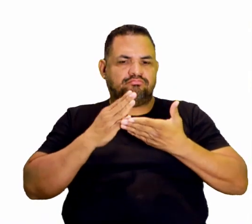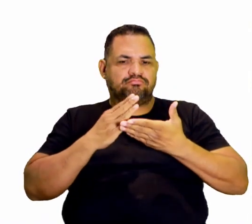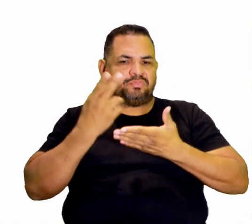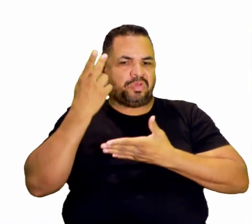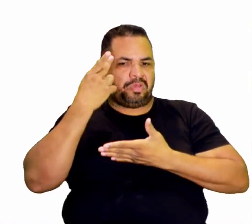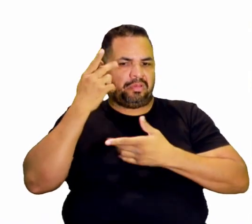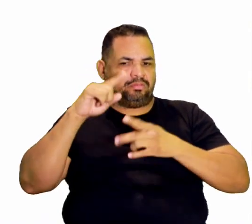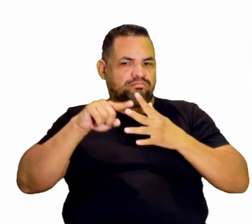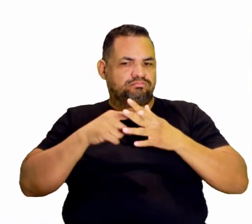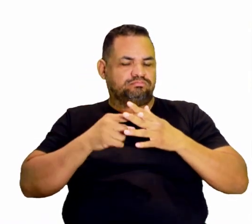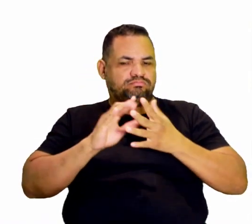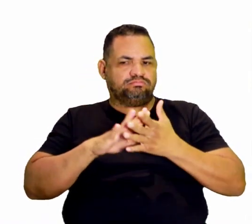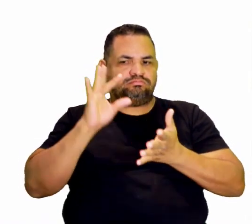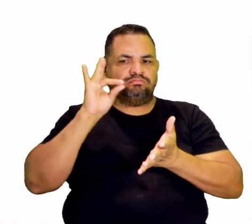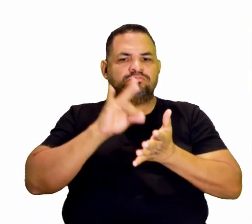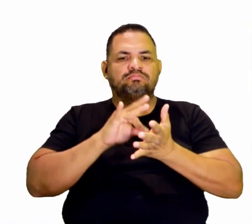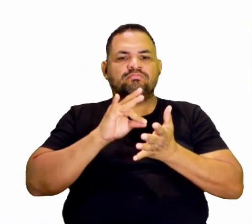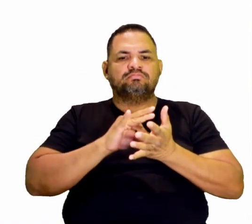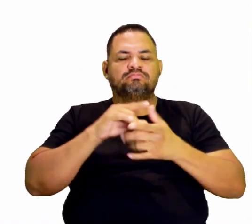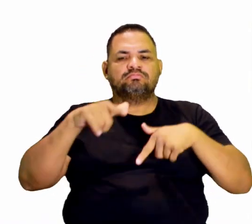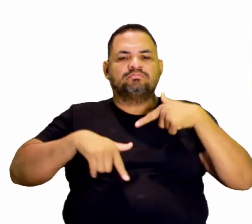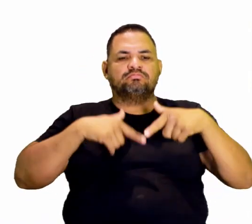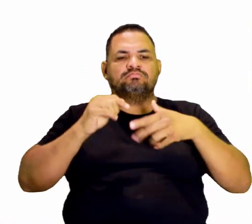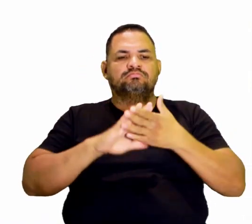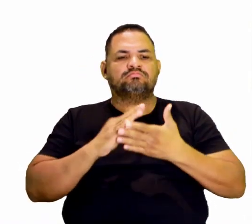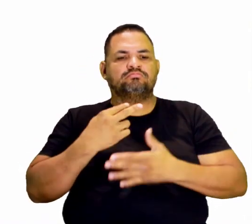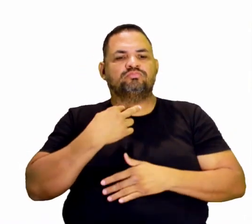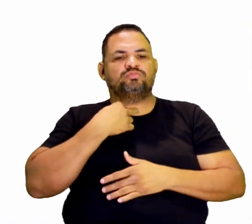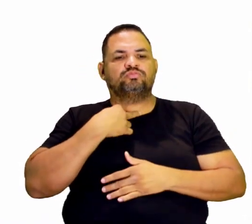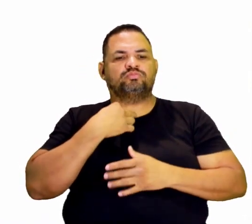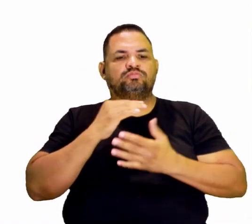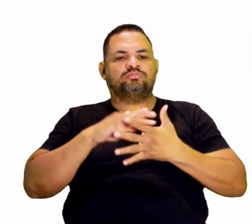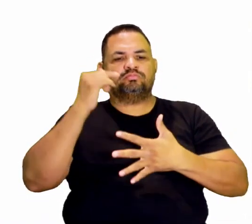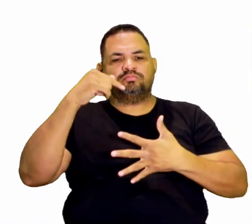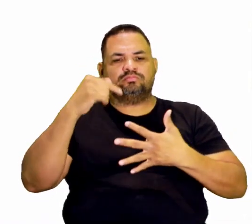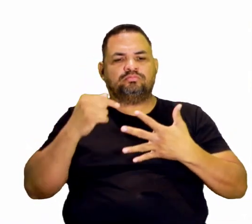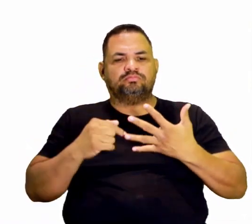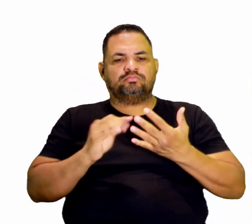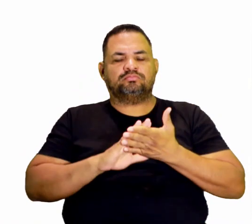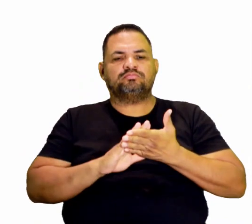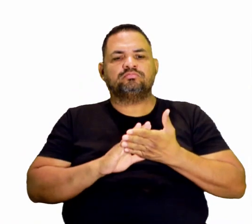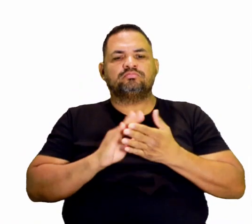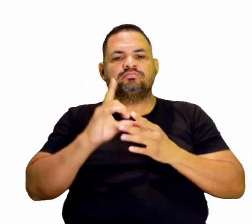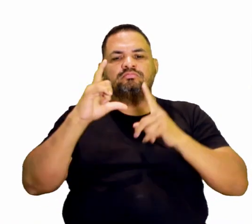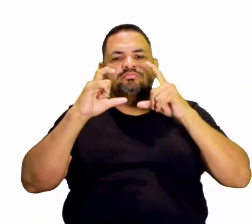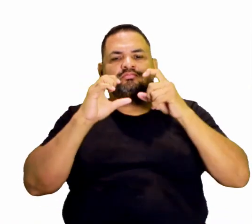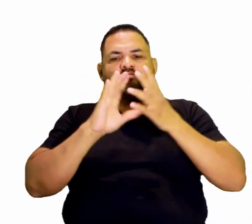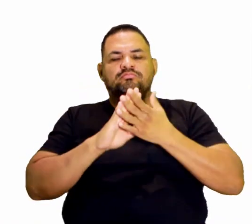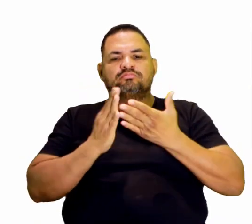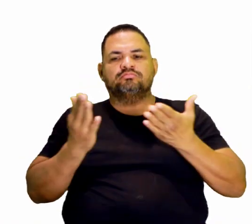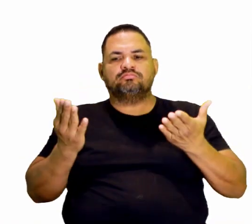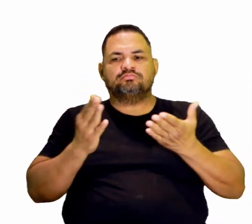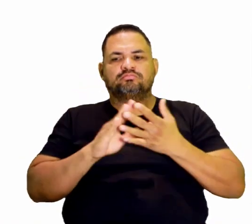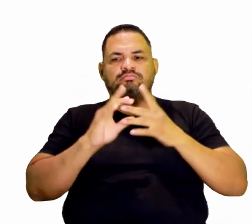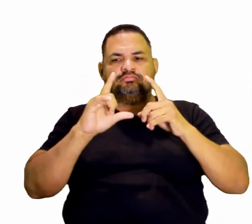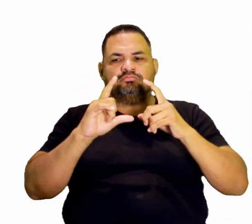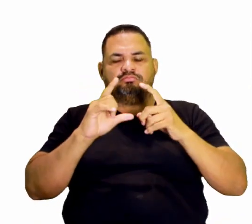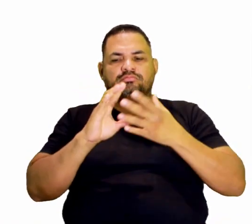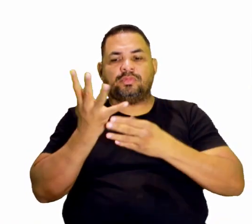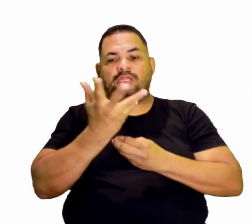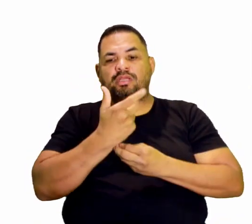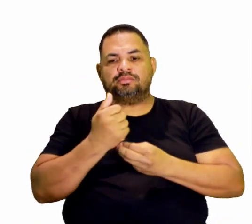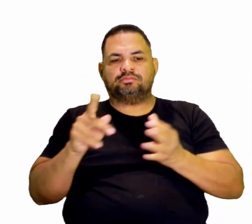mecânica da realidade, não podemos classificar a fotografia como uma forma de arte propriamente dita.